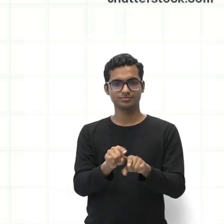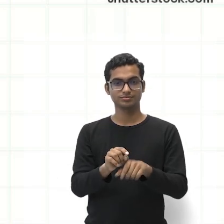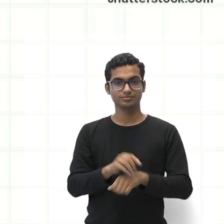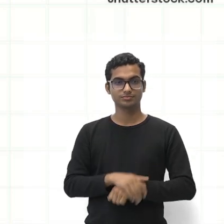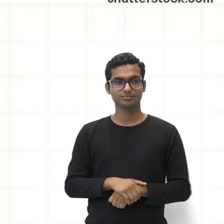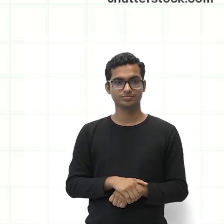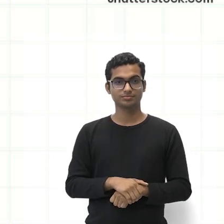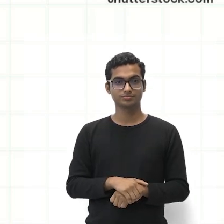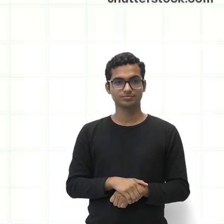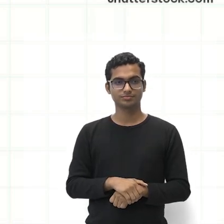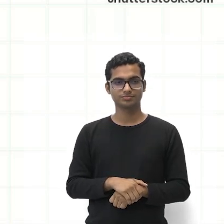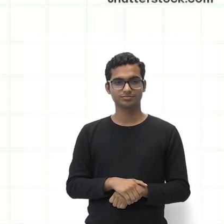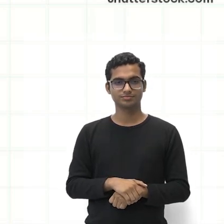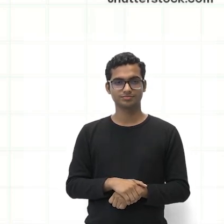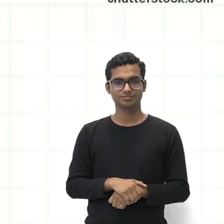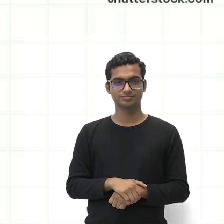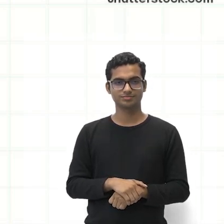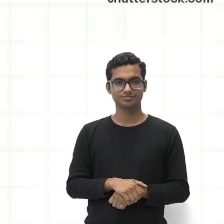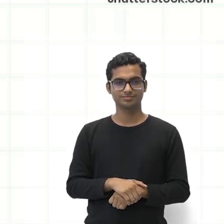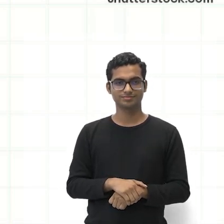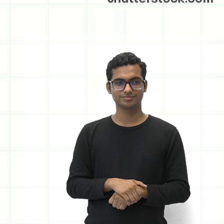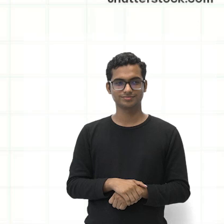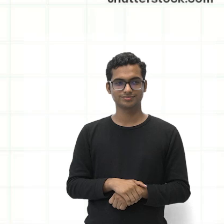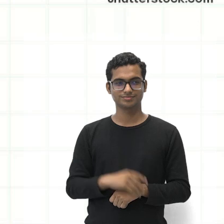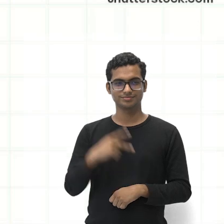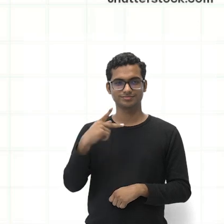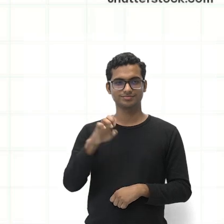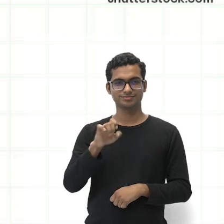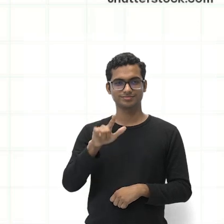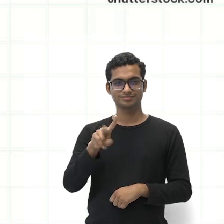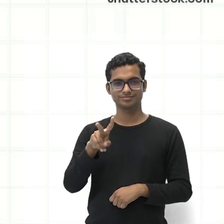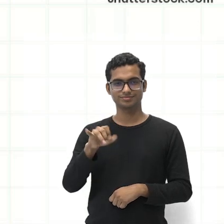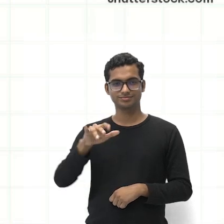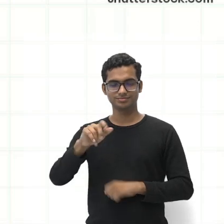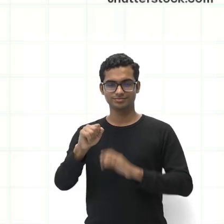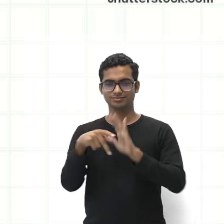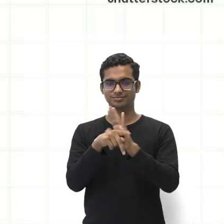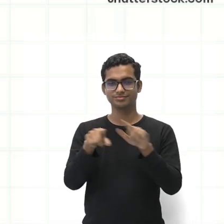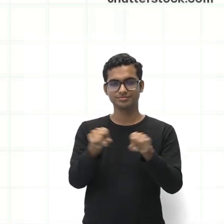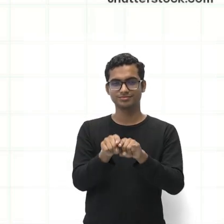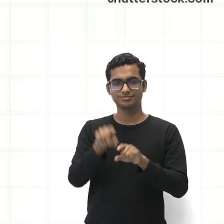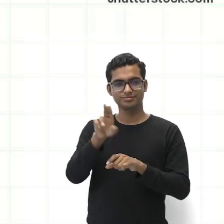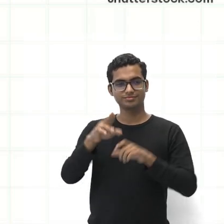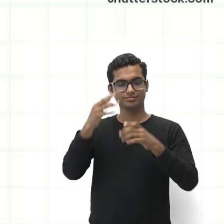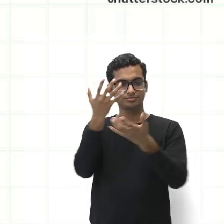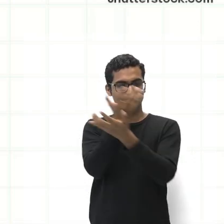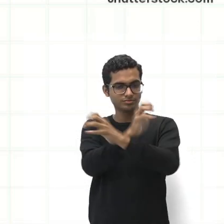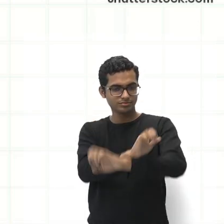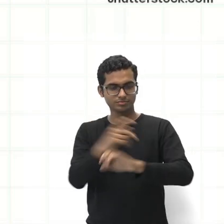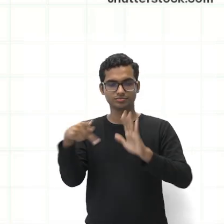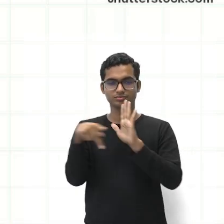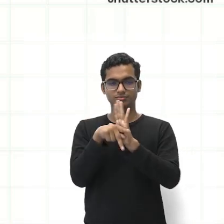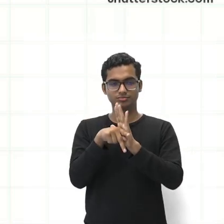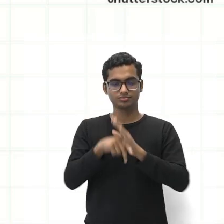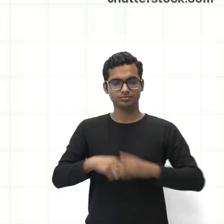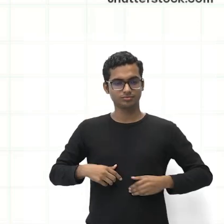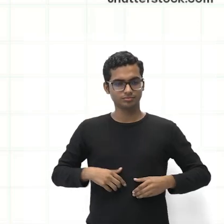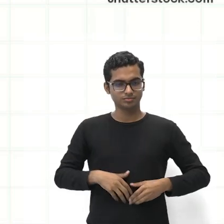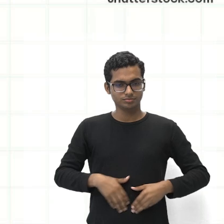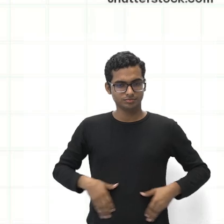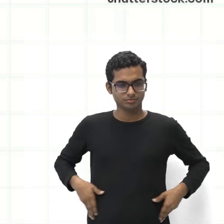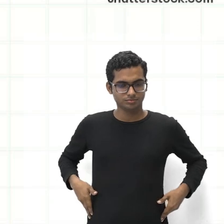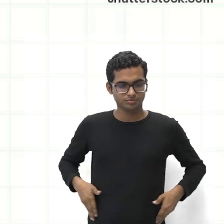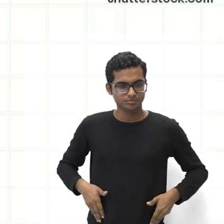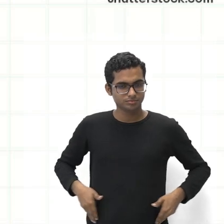A cintura pélvica é formada pelos ossos do quadril. Os ossos